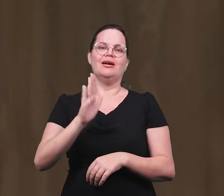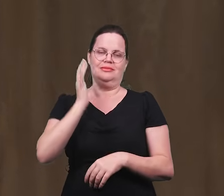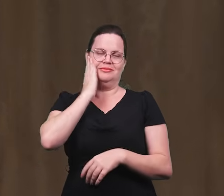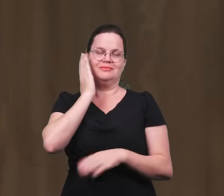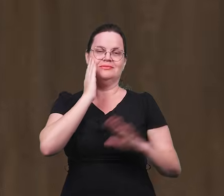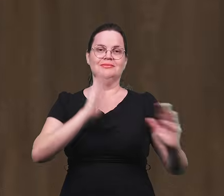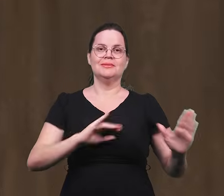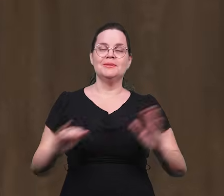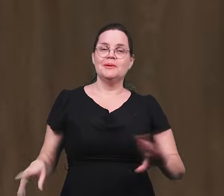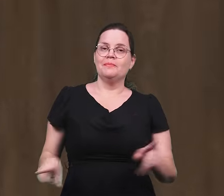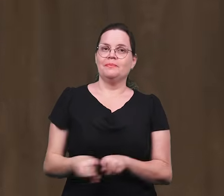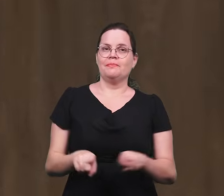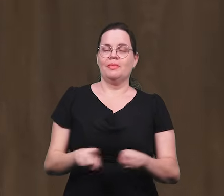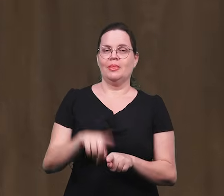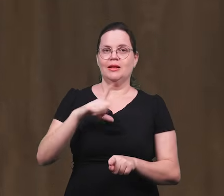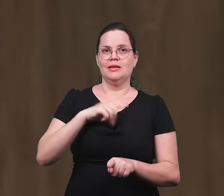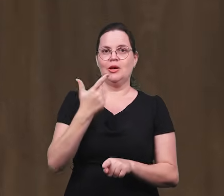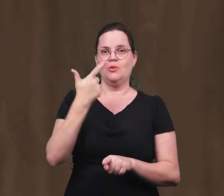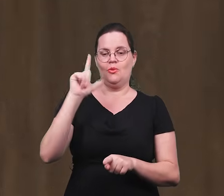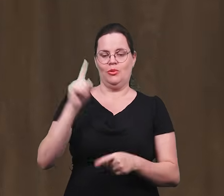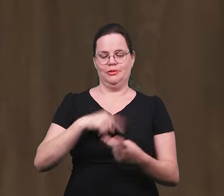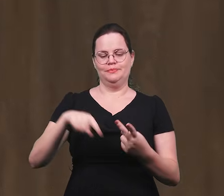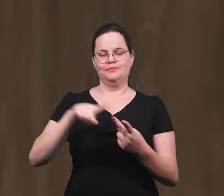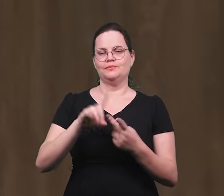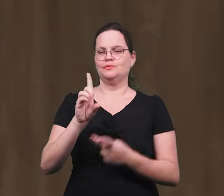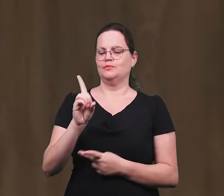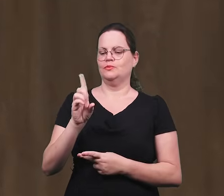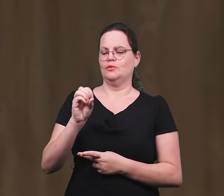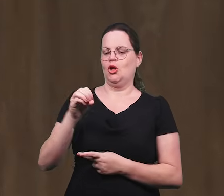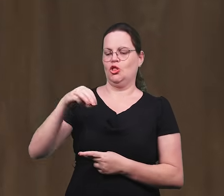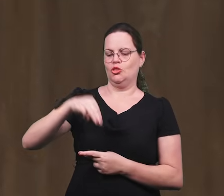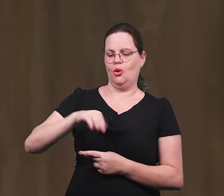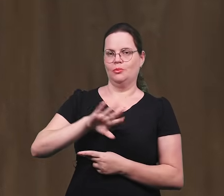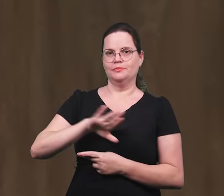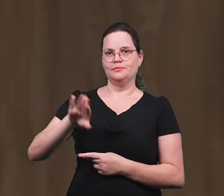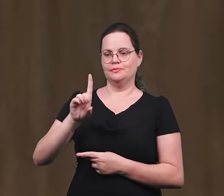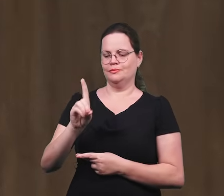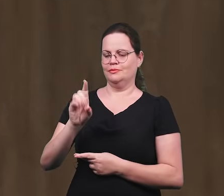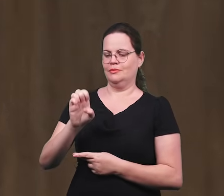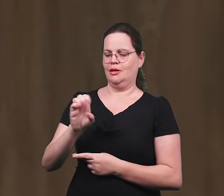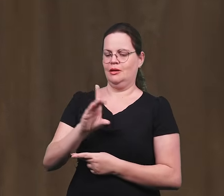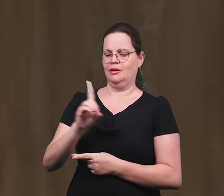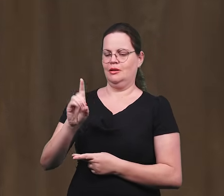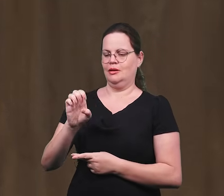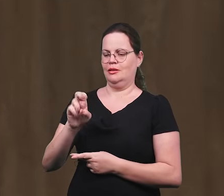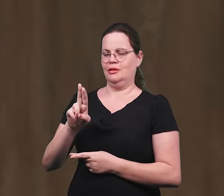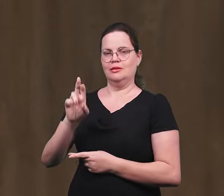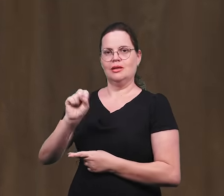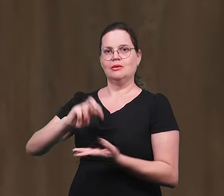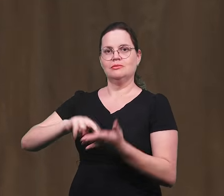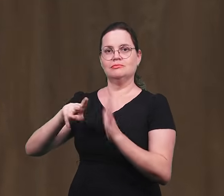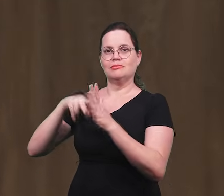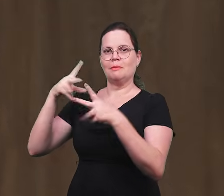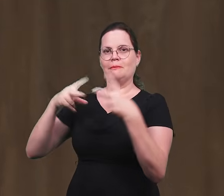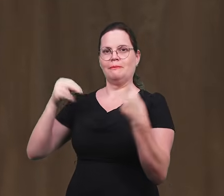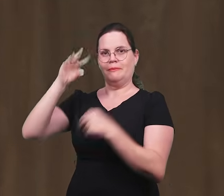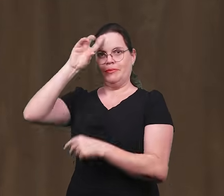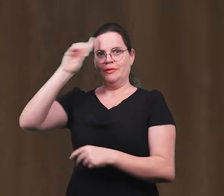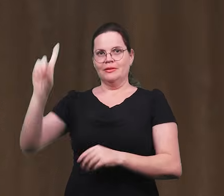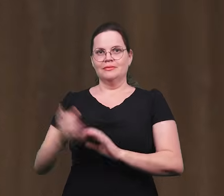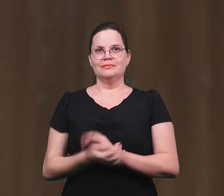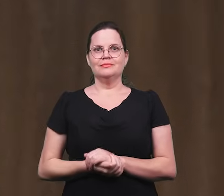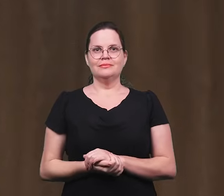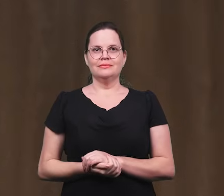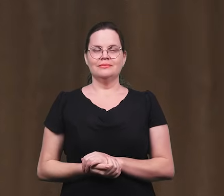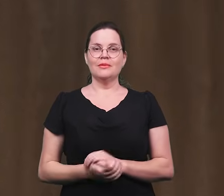fala, né, também além disso, tem um outro aspecto também que é o dom de Deus, né, que é algo aqui, olha, se tu conheceras o dom de Deus.